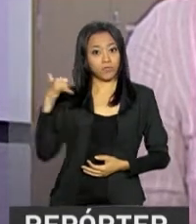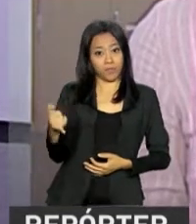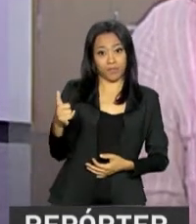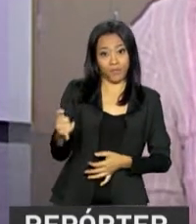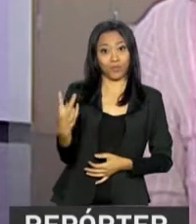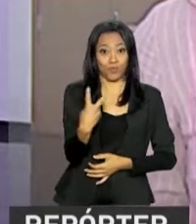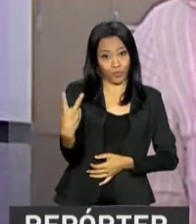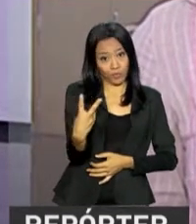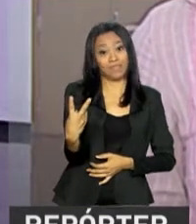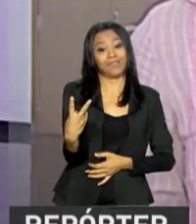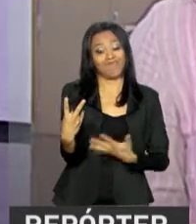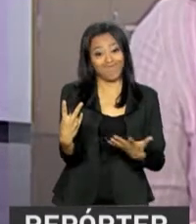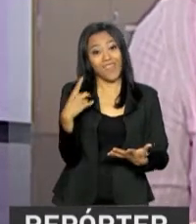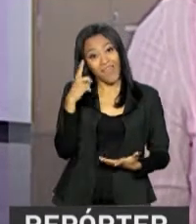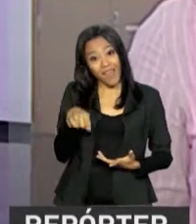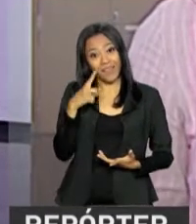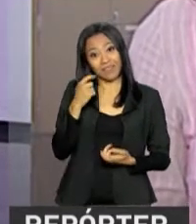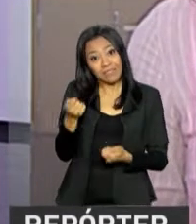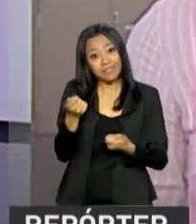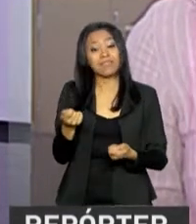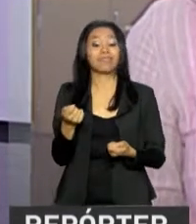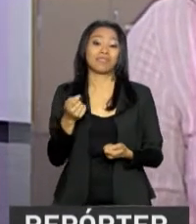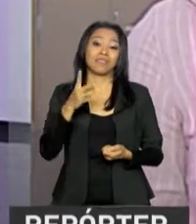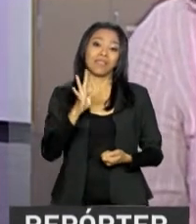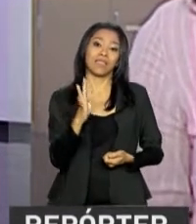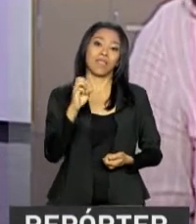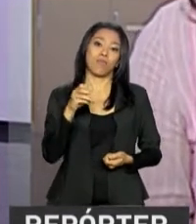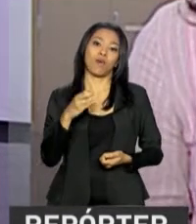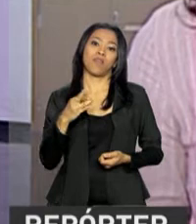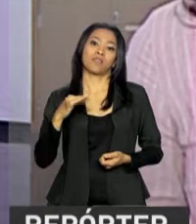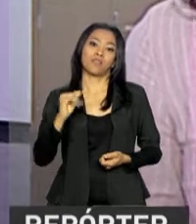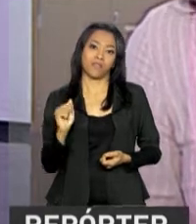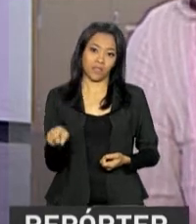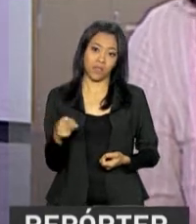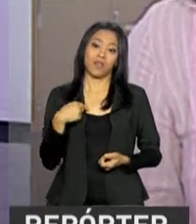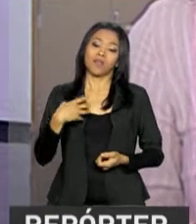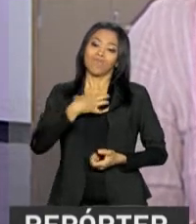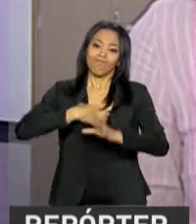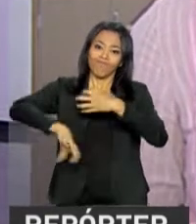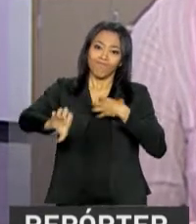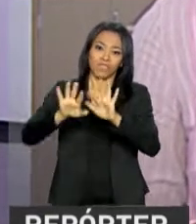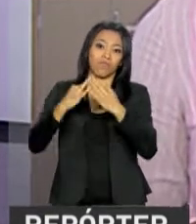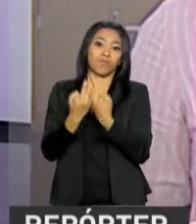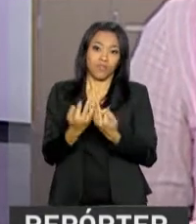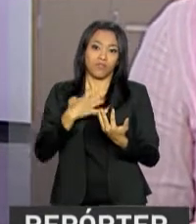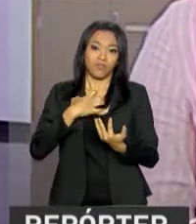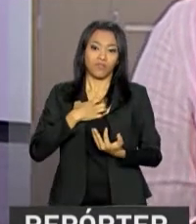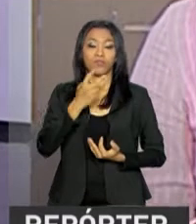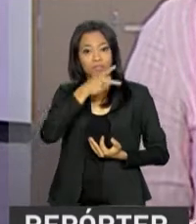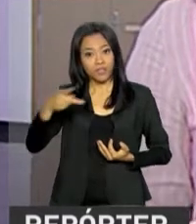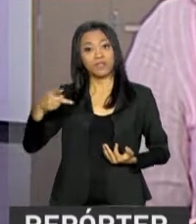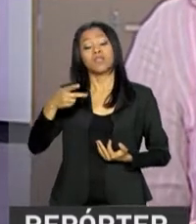Marielle e de Anderson era um atentado à democracia. O presidente prestou solidariedade às famílias das vítimas e lembrou que